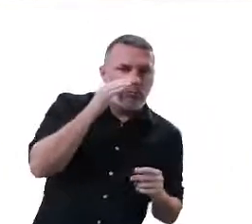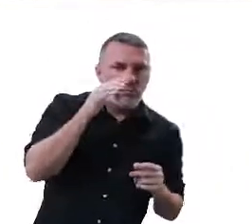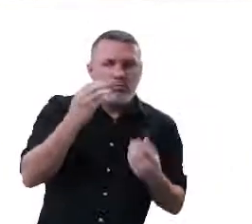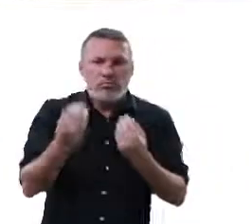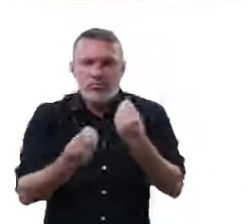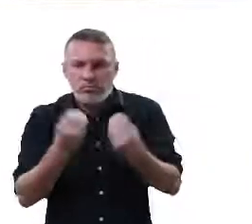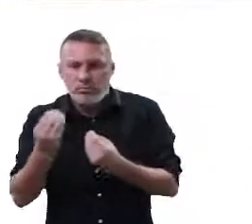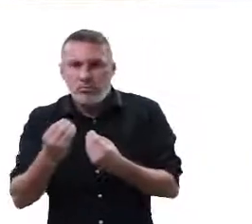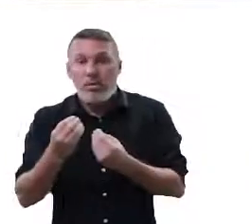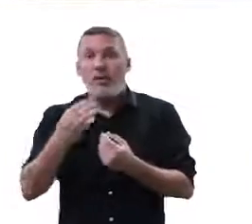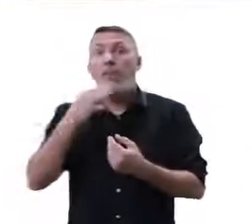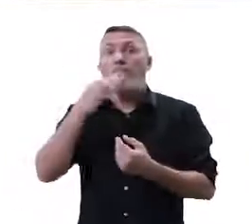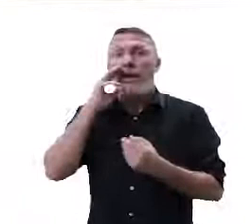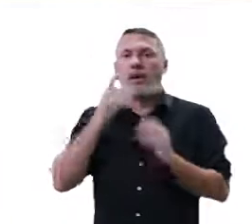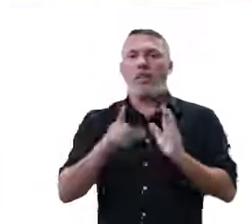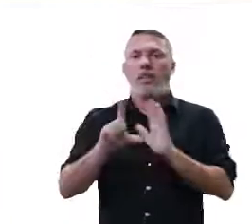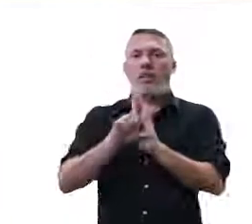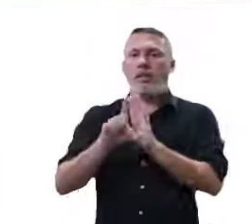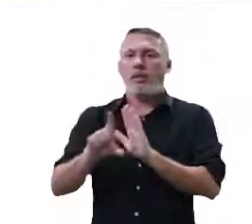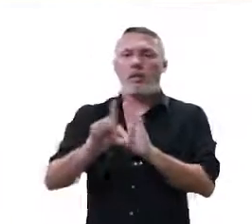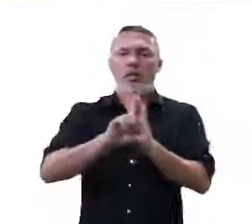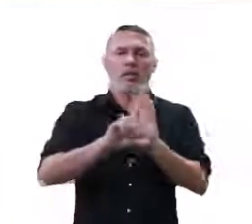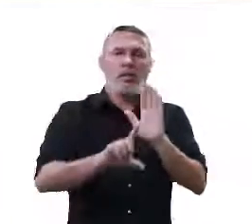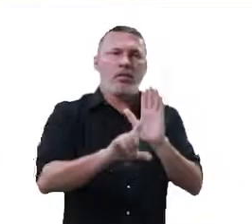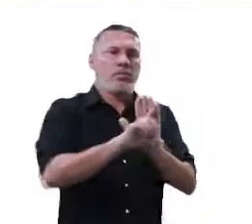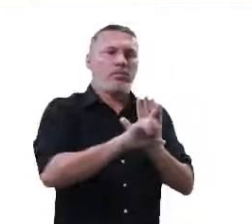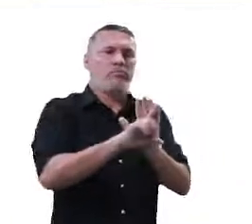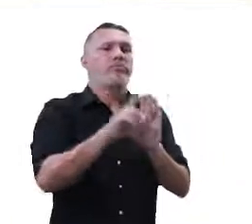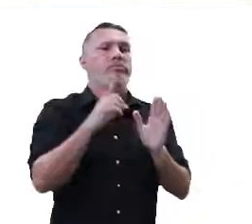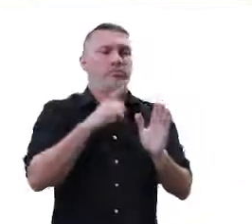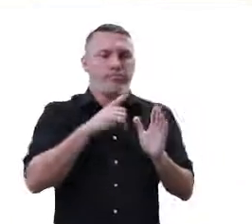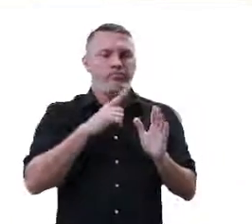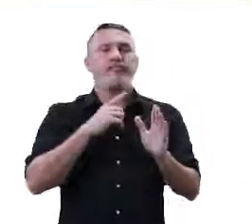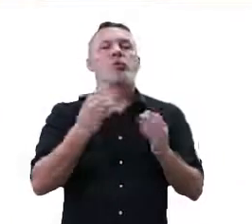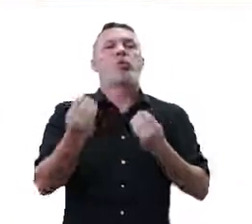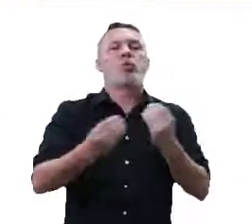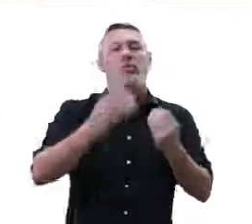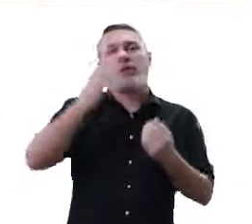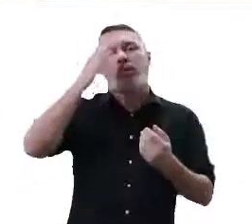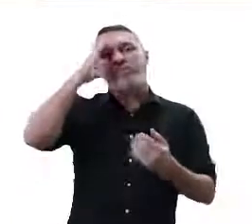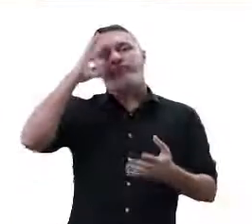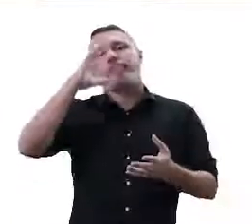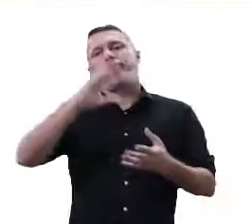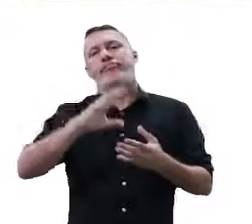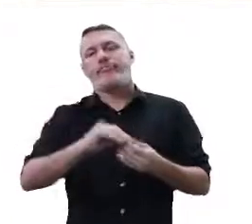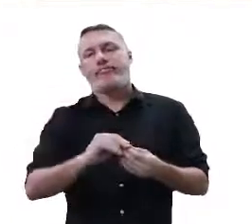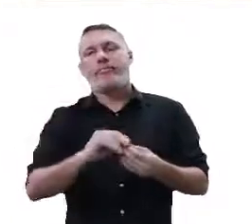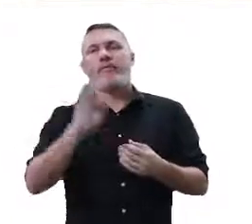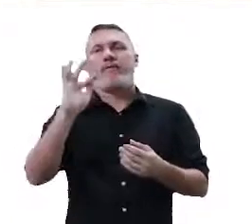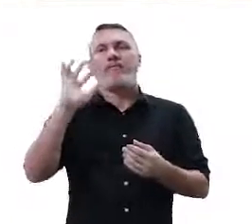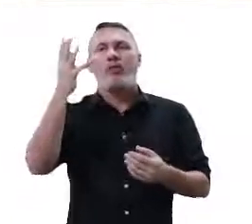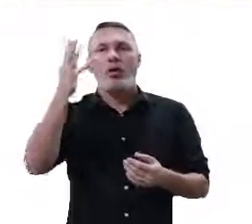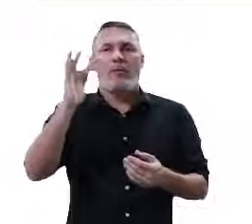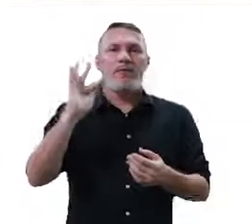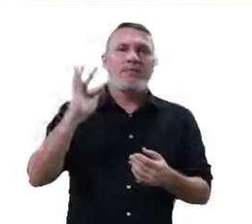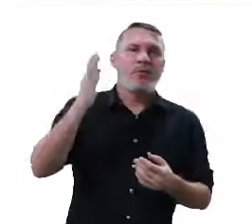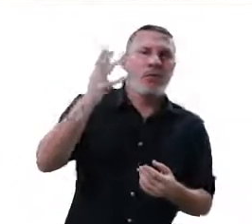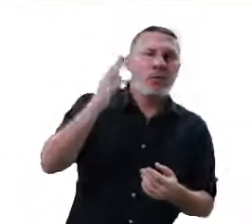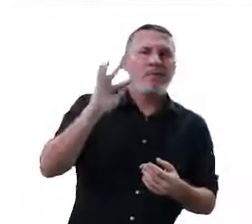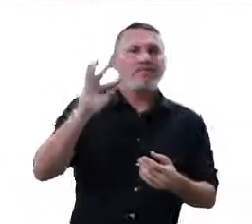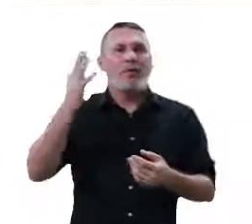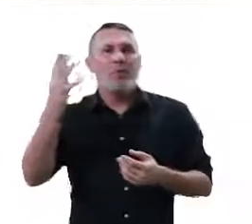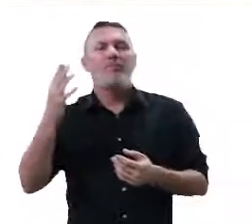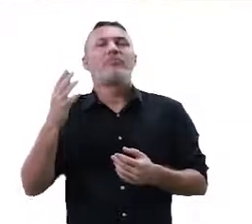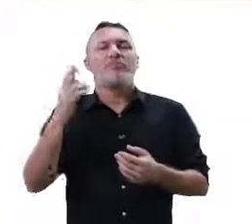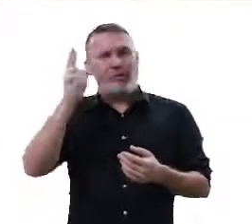dessas observações ele formula leis que ele considera como científicas para a interpretação desses fenômenos históricos. Então